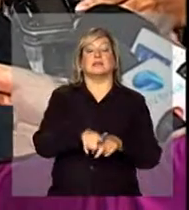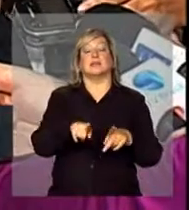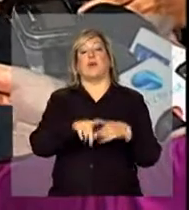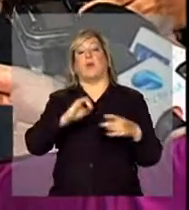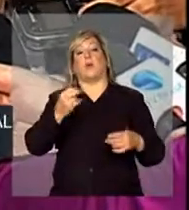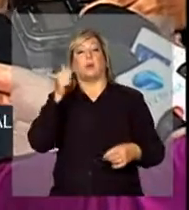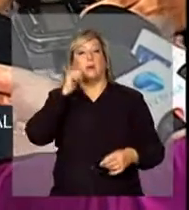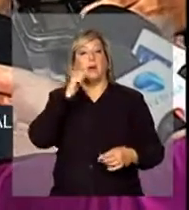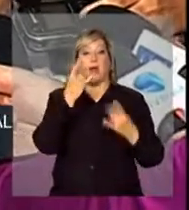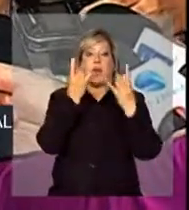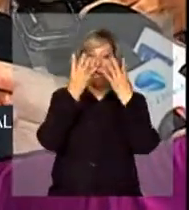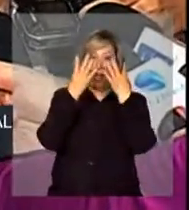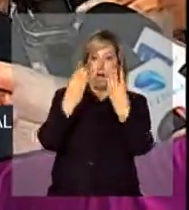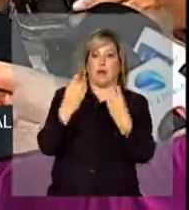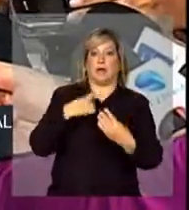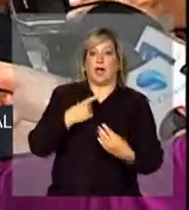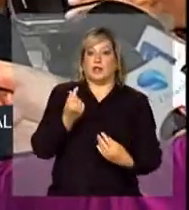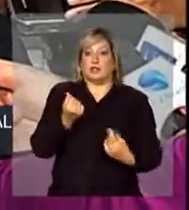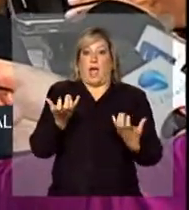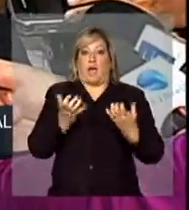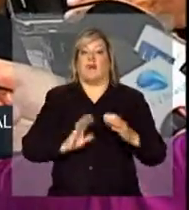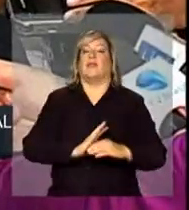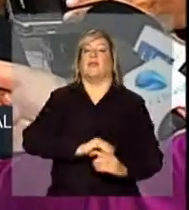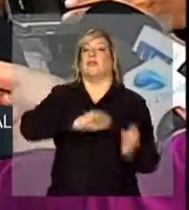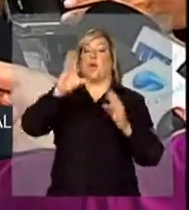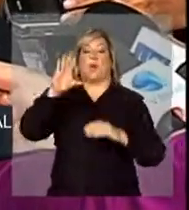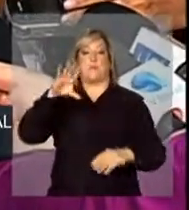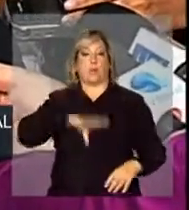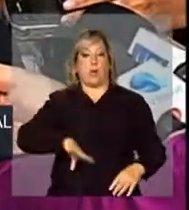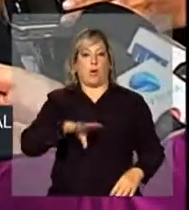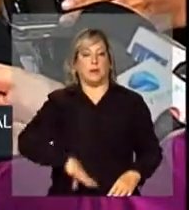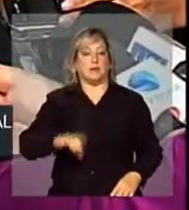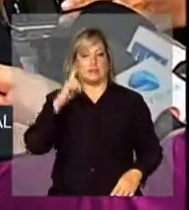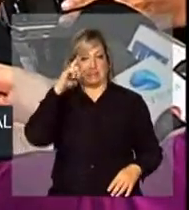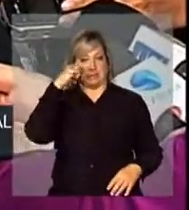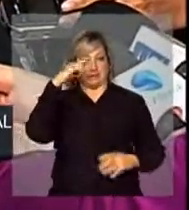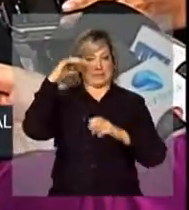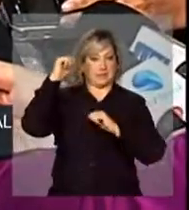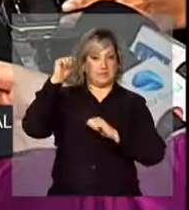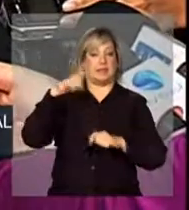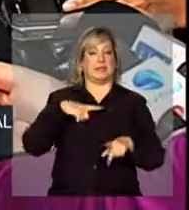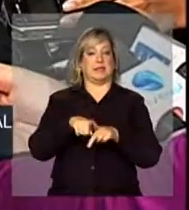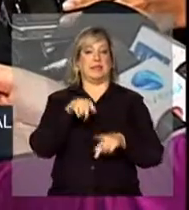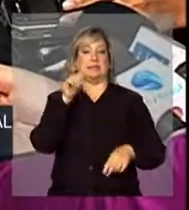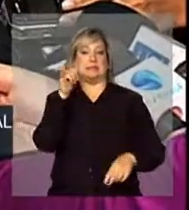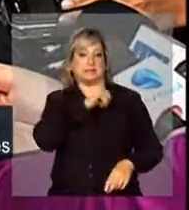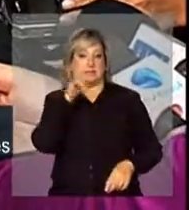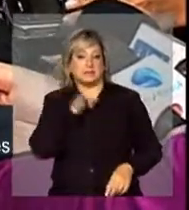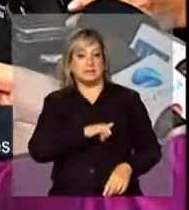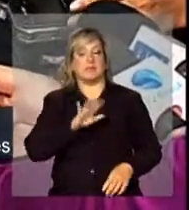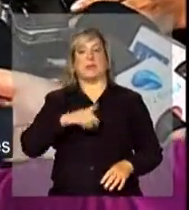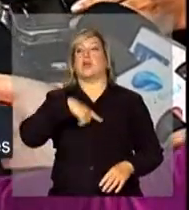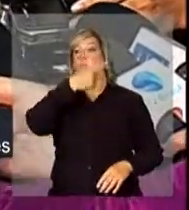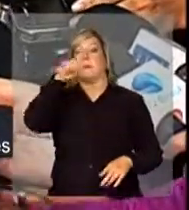onde realmente tem mais é Portugal, Espanha e Itália. Mas nós recebemos de outros países